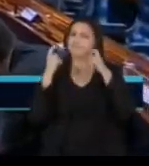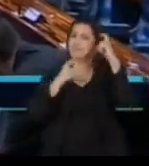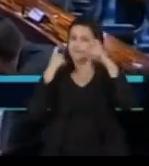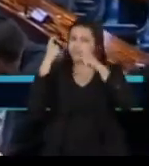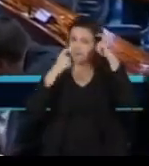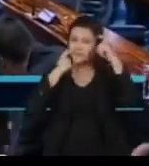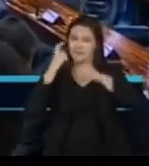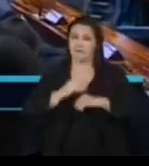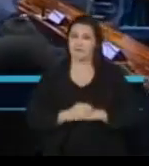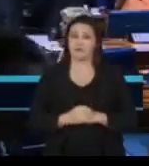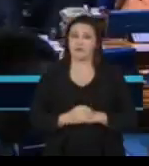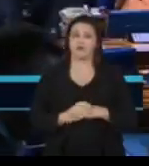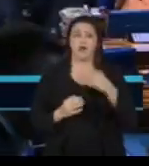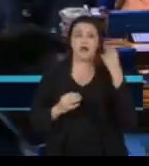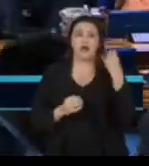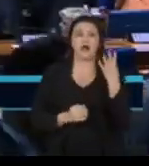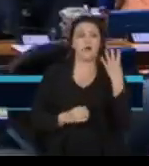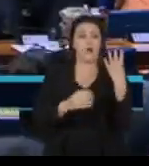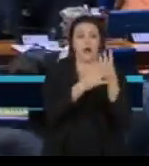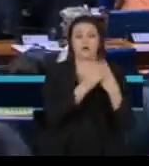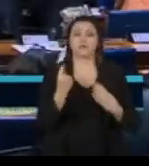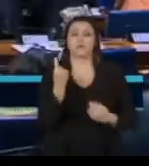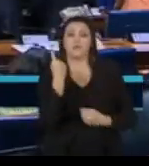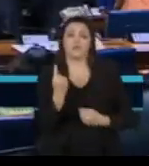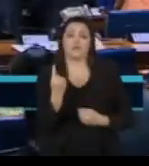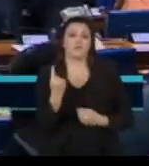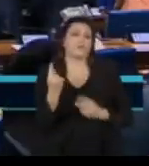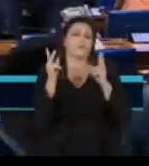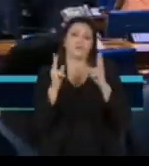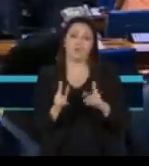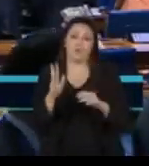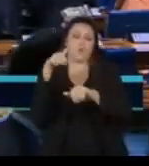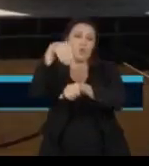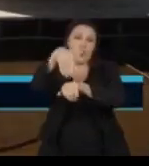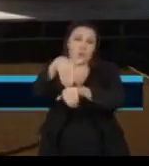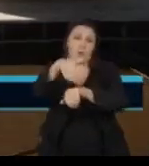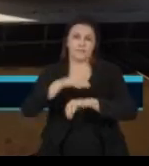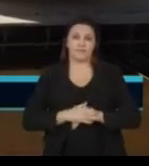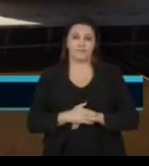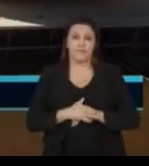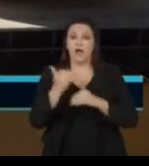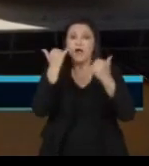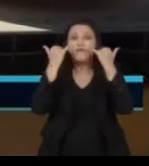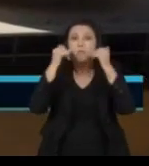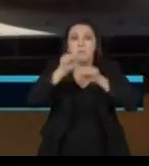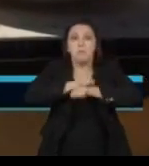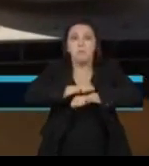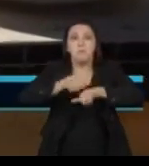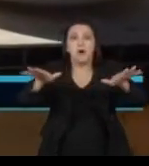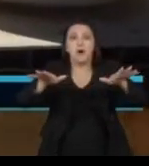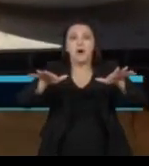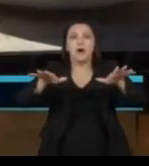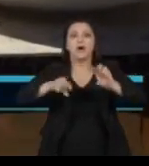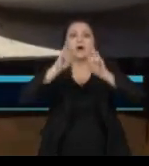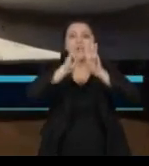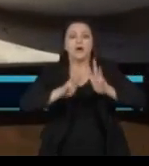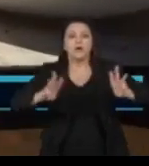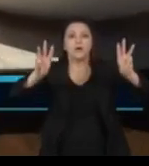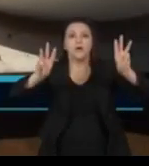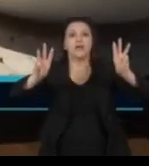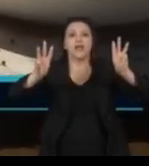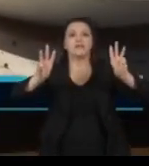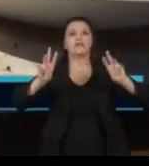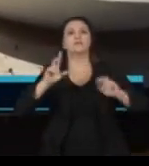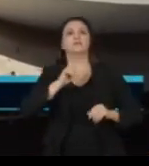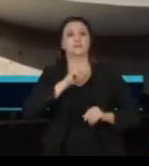preocupante. Um em cada quatro está na mesma situação. As informações foram reveladas pelo portal Congresso em Foco, que